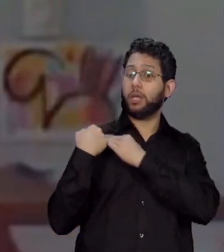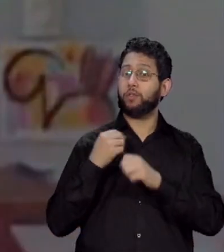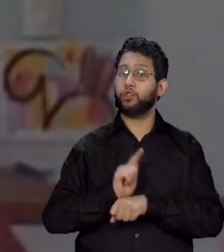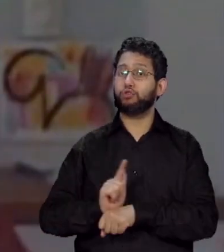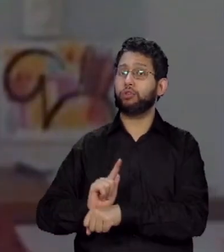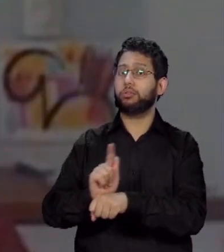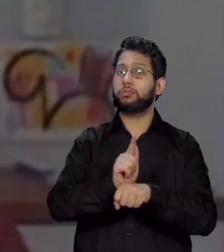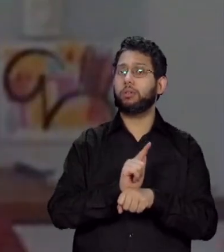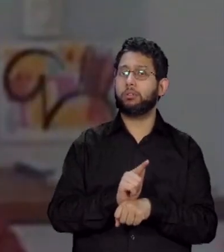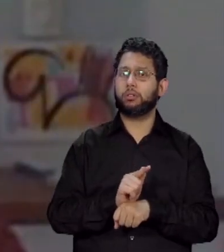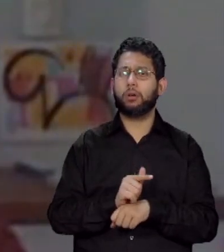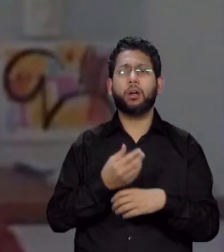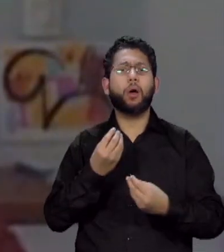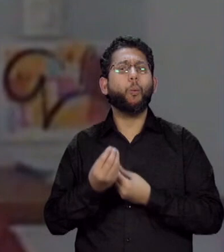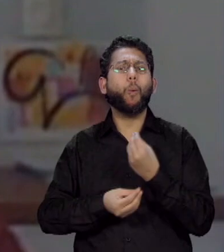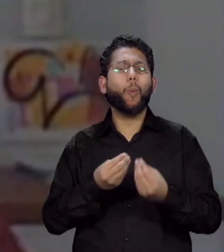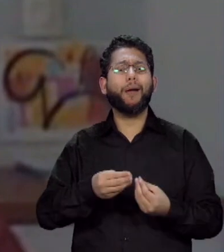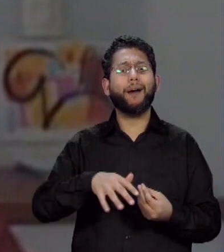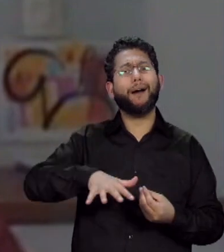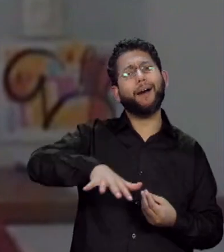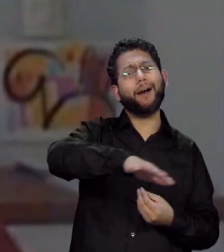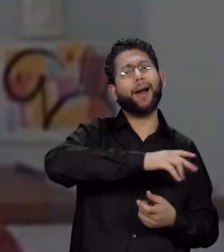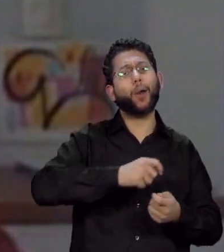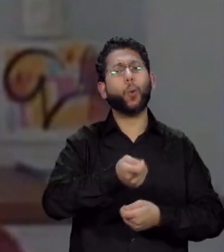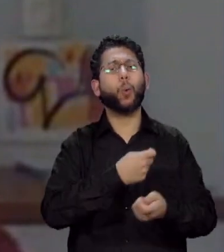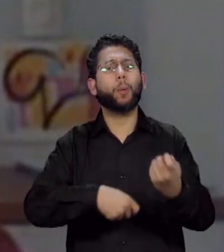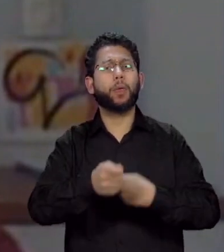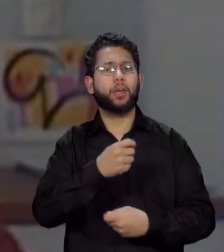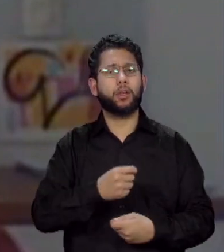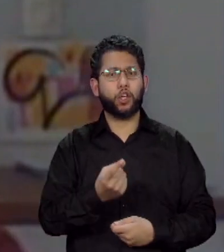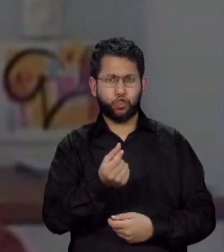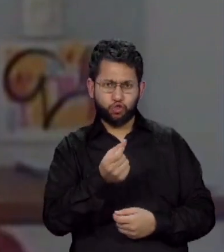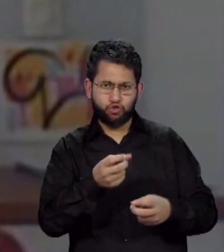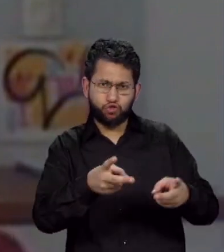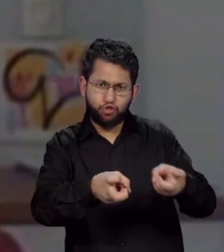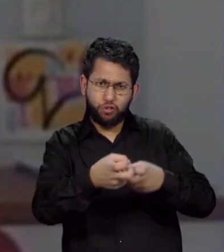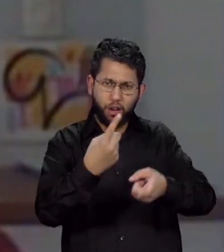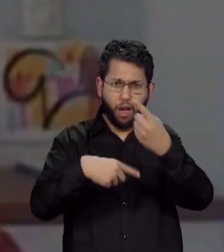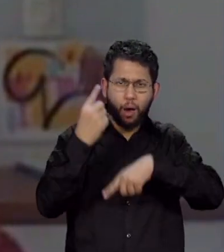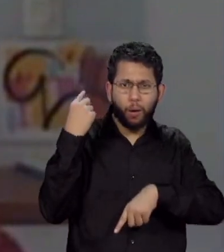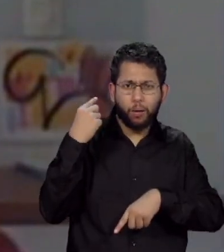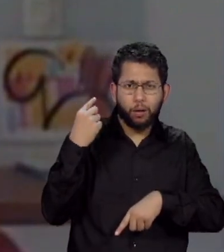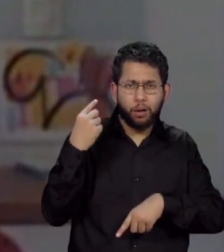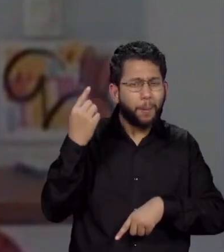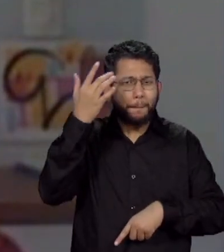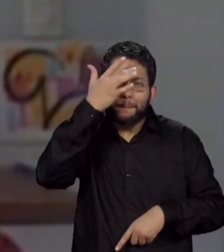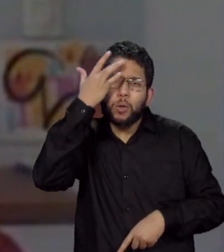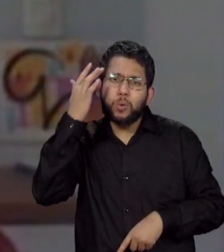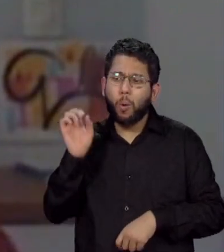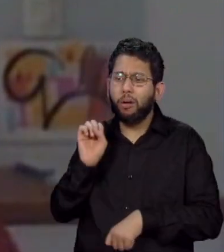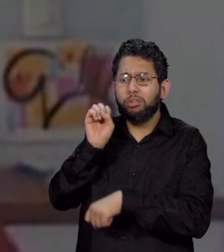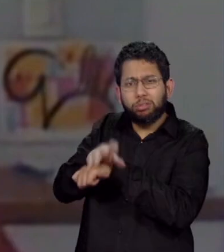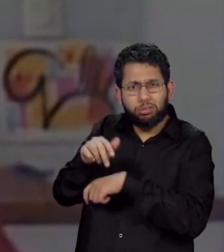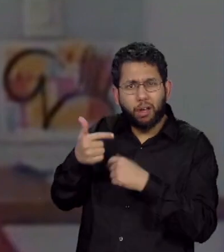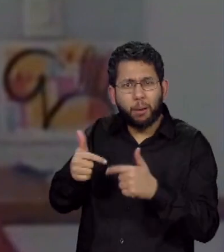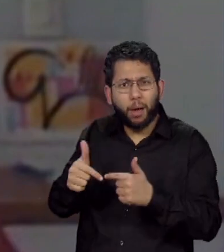Então, qual que é essa economia de audiovisual? Em um gráfico circular, o título Valores Médios de Inclusão nos Eixos em